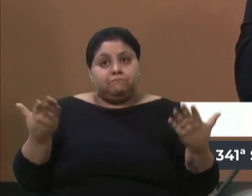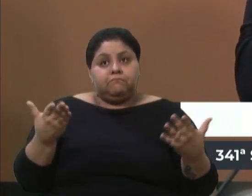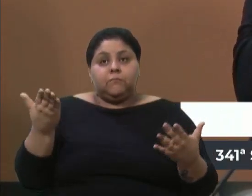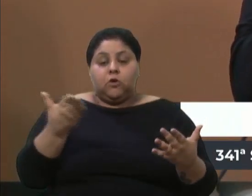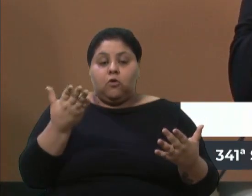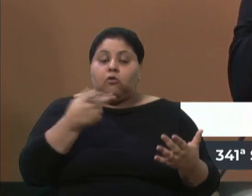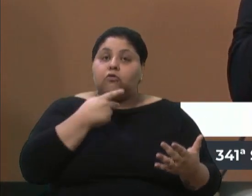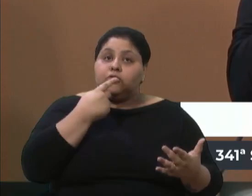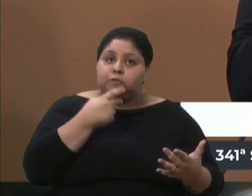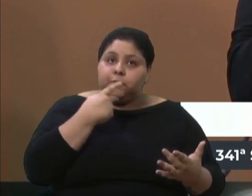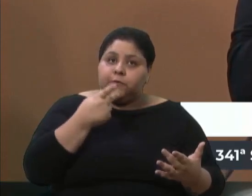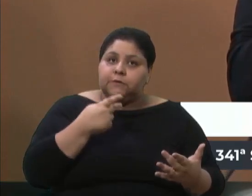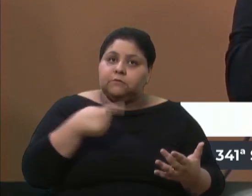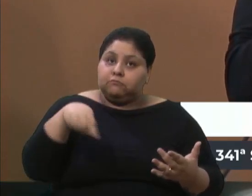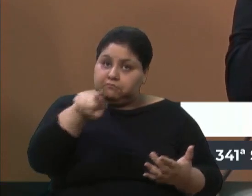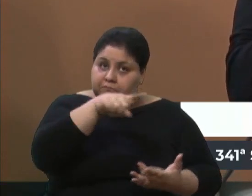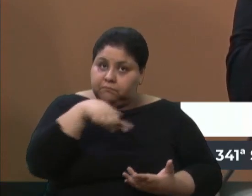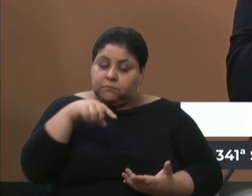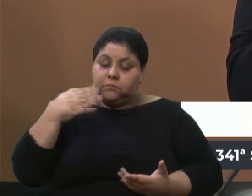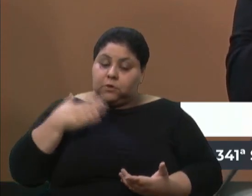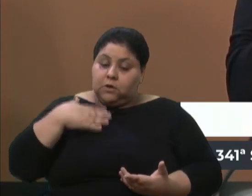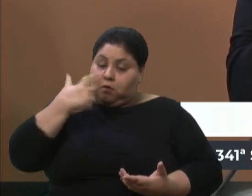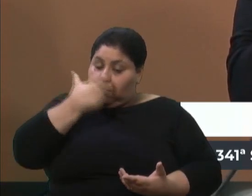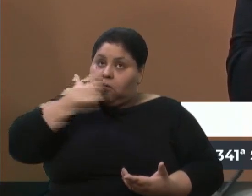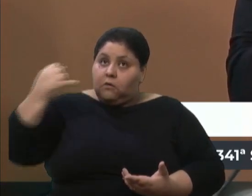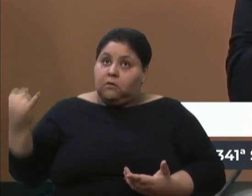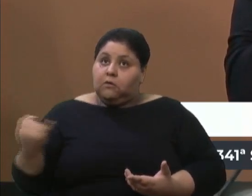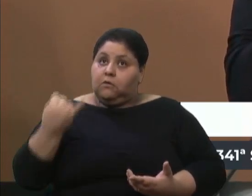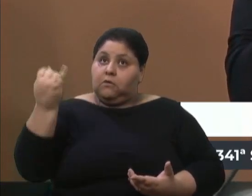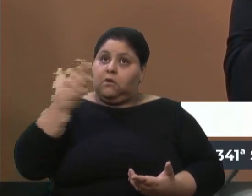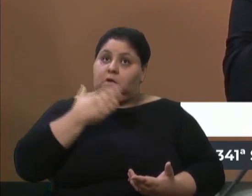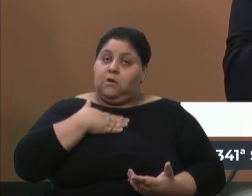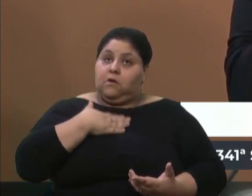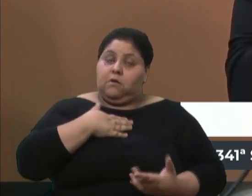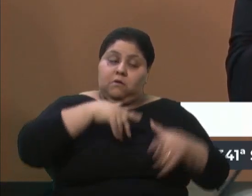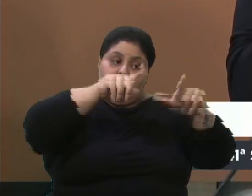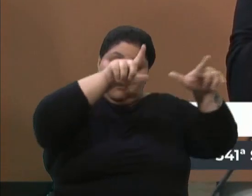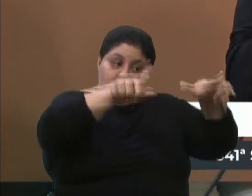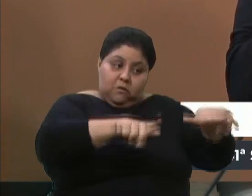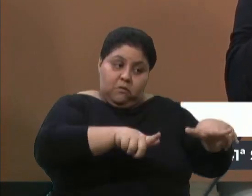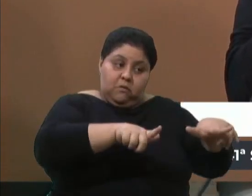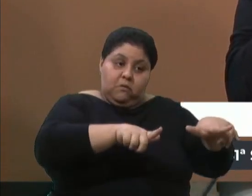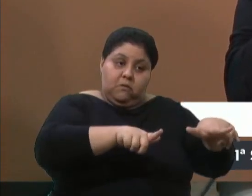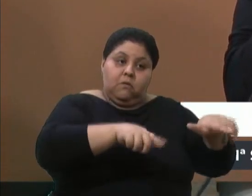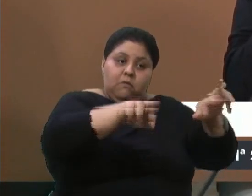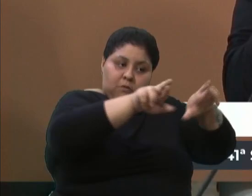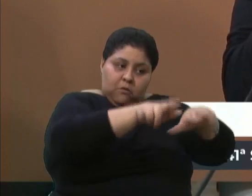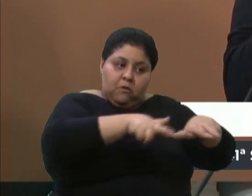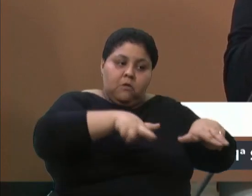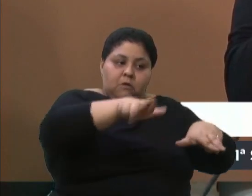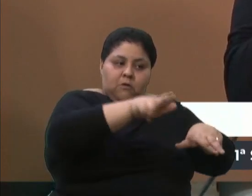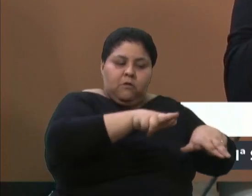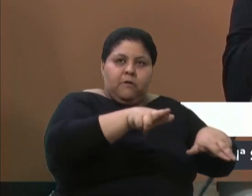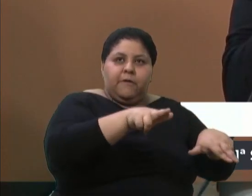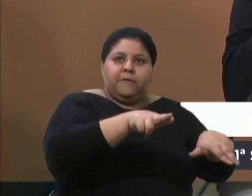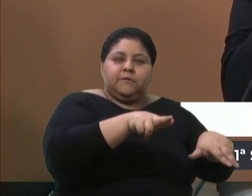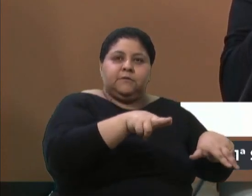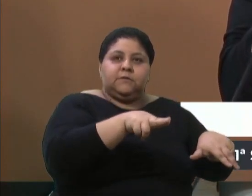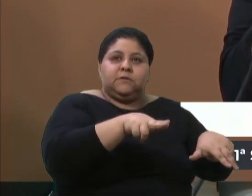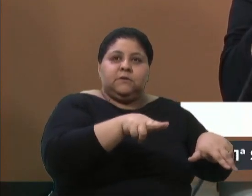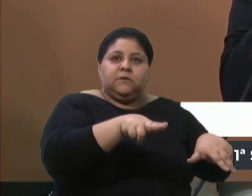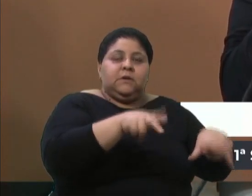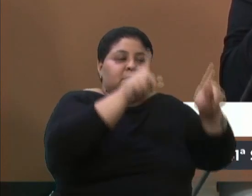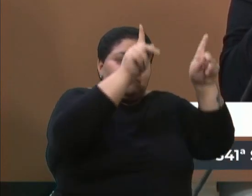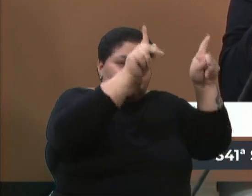bem importante, Rose, porque eu que moro numa região onde tem bastante vulnerabilidade, as pessoas